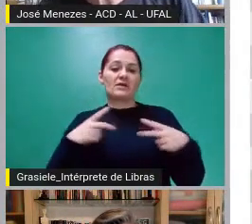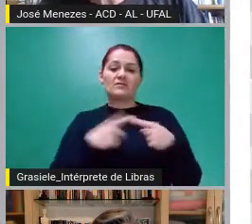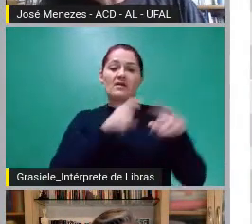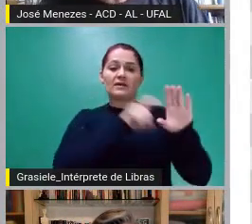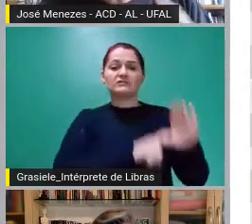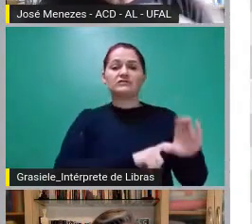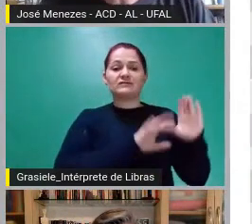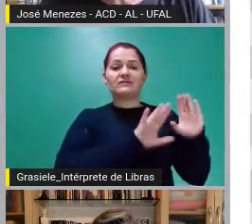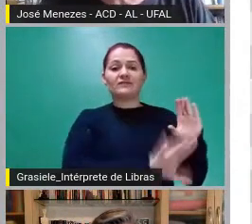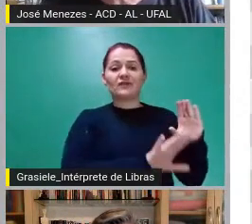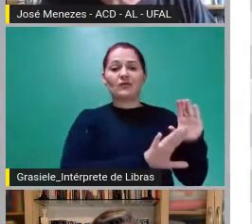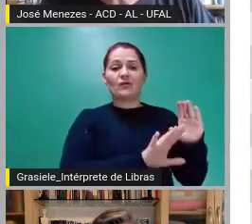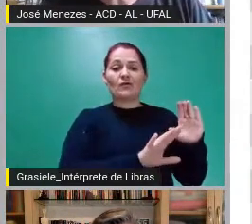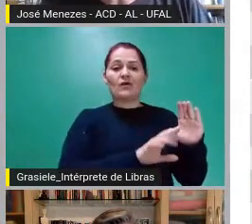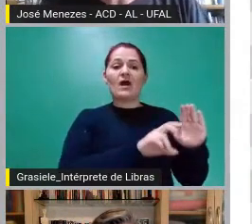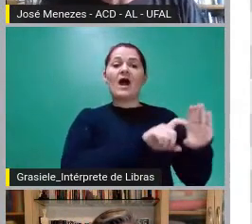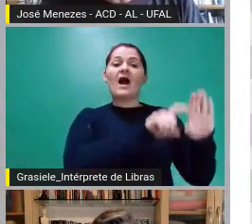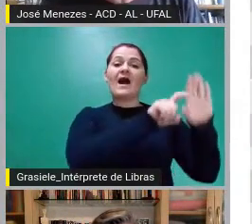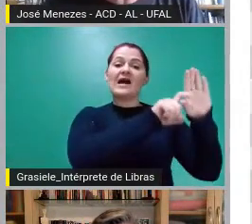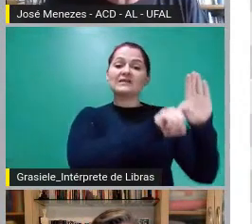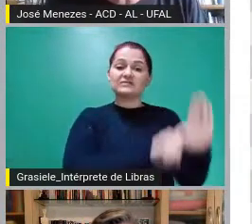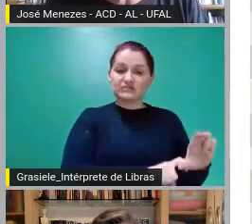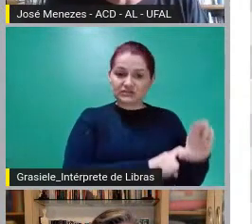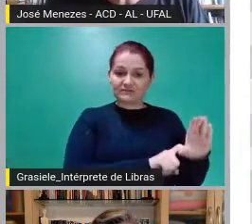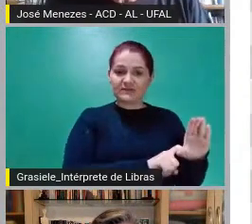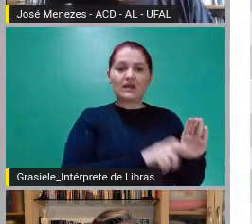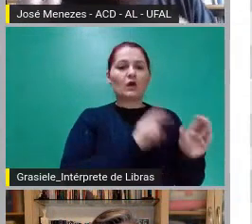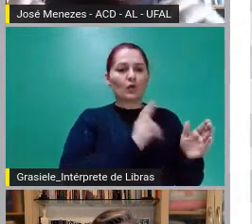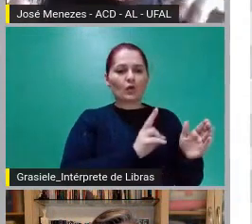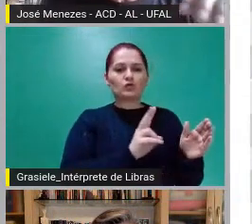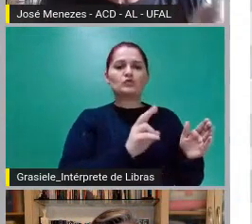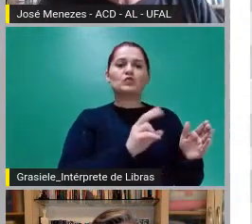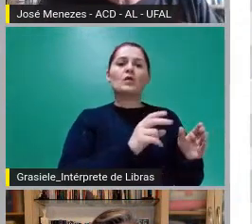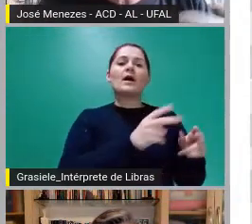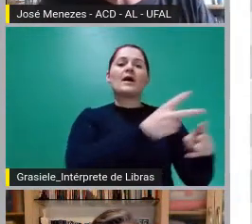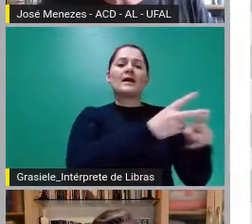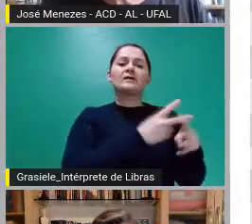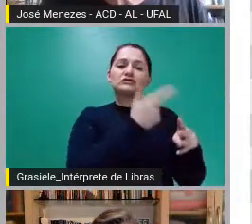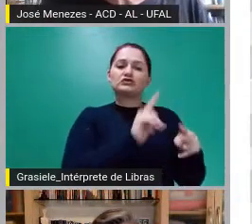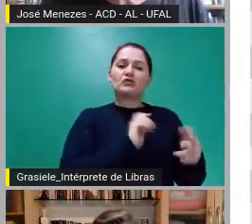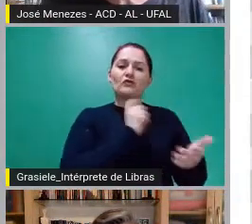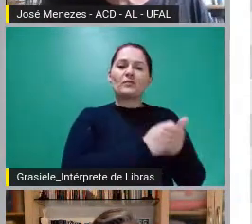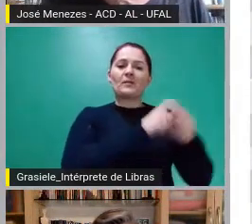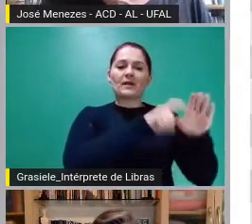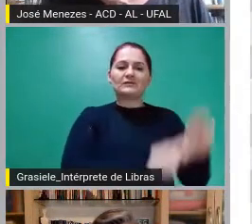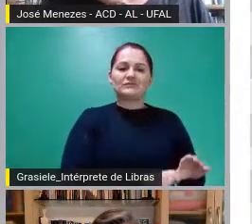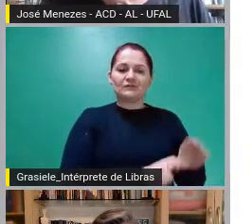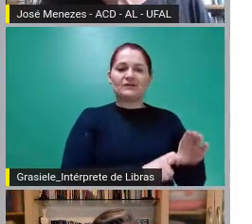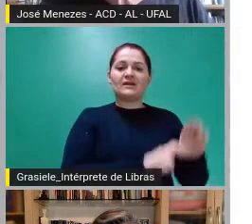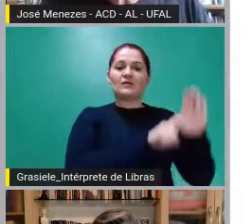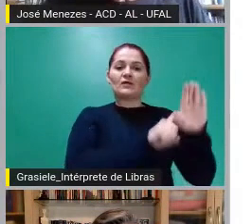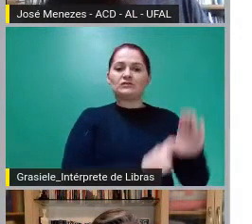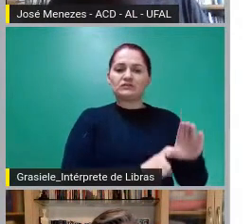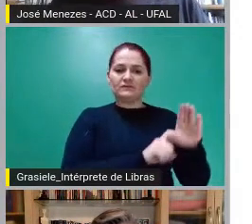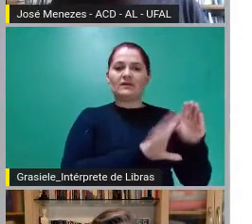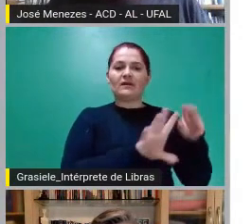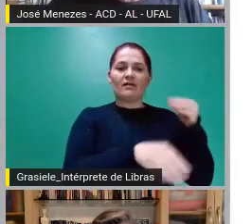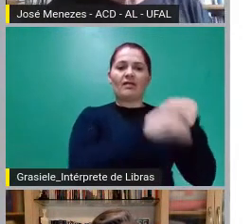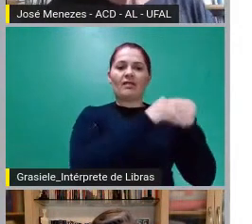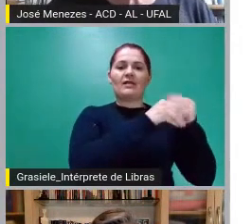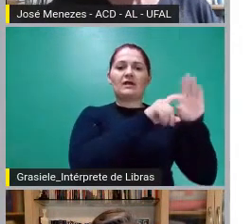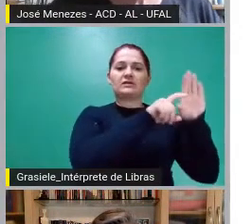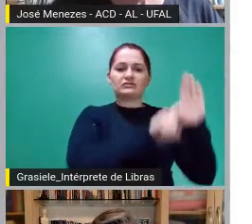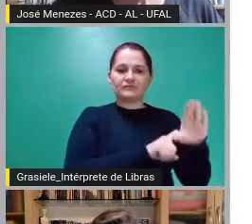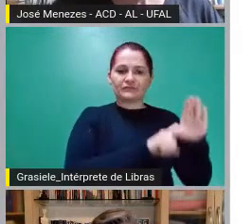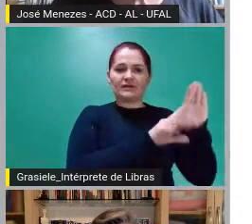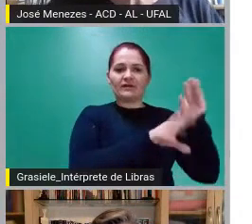expositores, que é justamente o caráter financeiro da dívida. E aí surgem as dívidas sem contrapartida. Olha só,